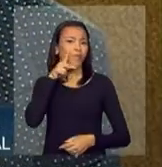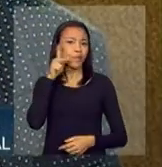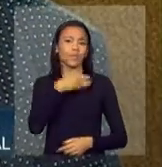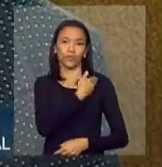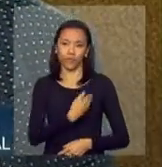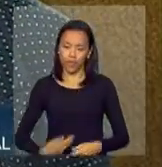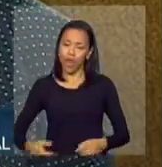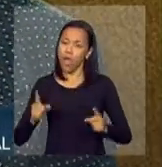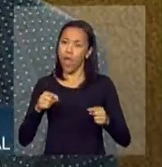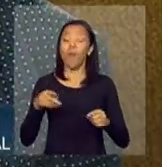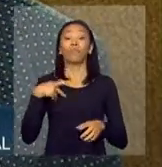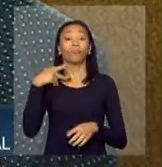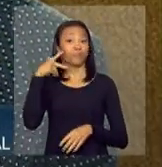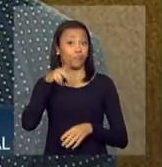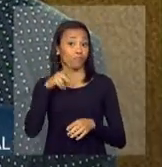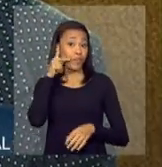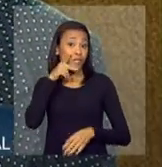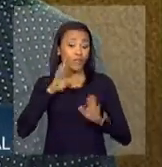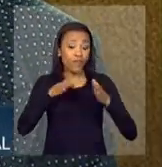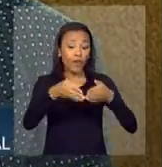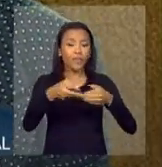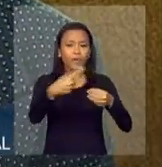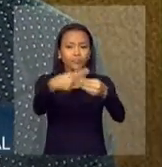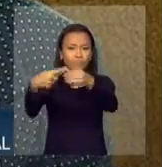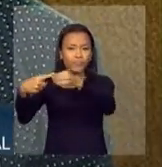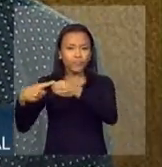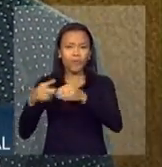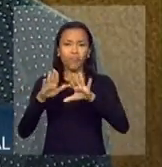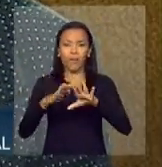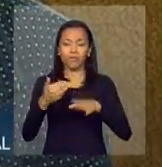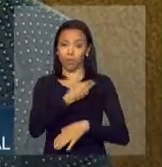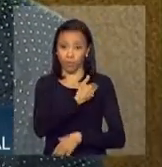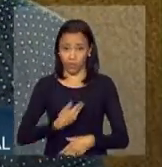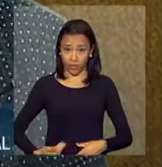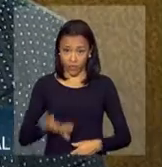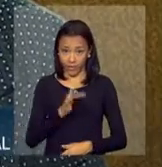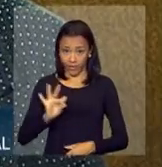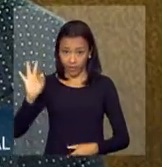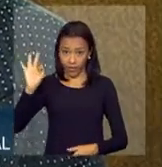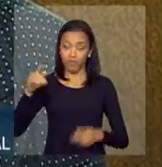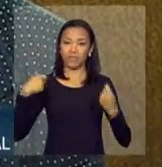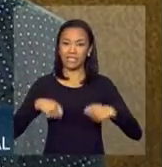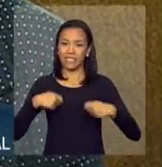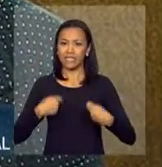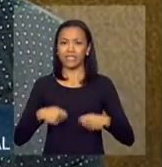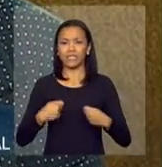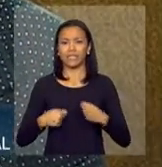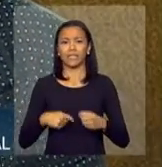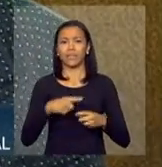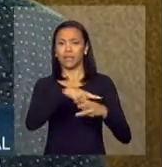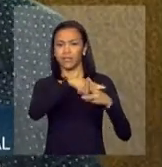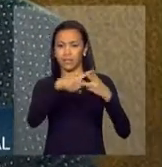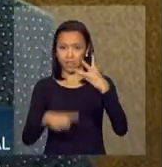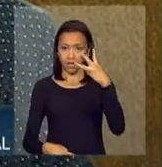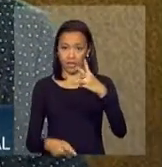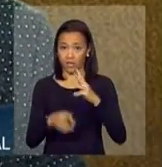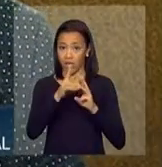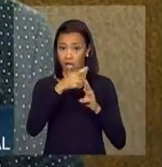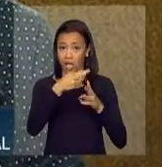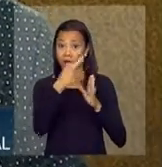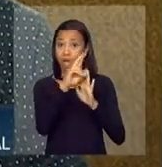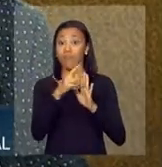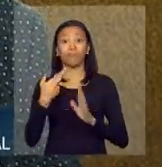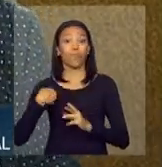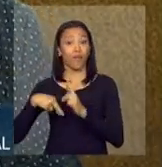um município que pode olhar uma especificidade. Mas, para o governo federal, ela tem que cumprir esses três papéis, e, para isso, ela tem que